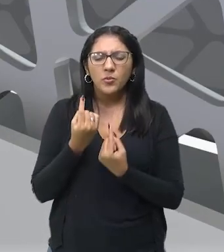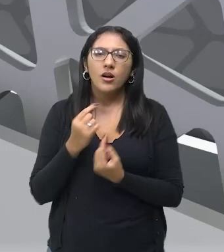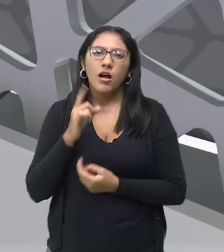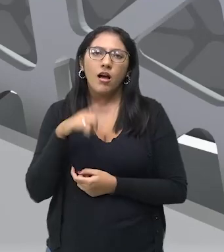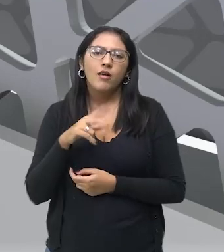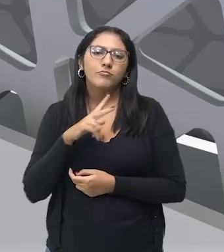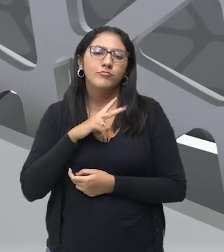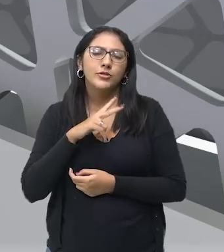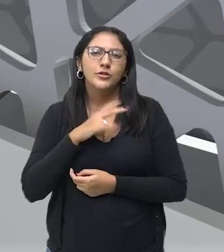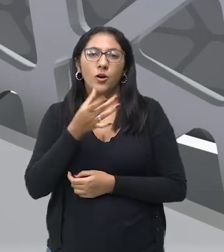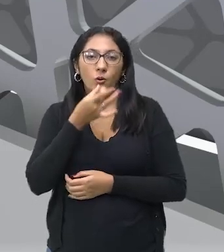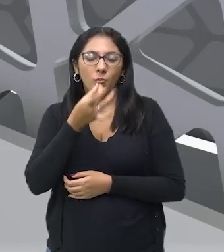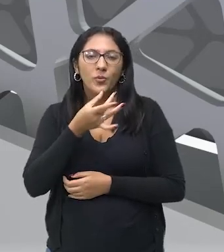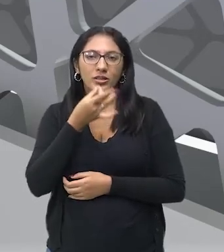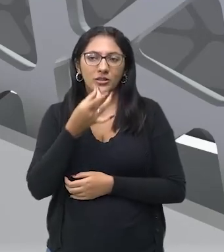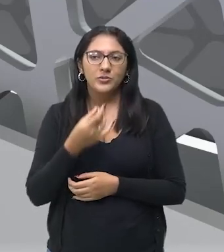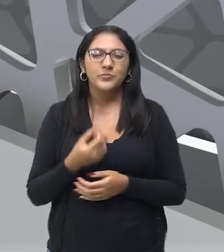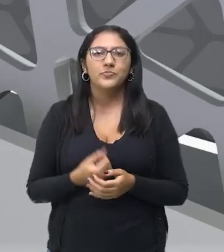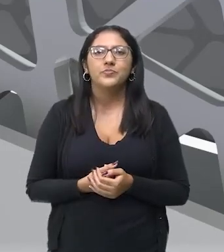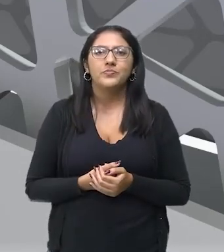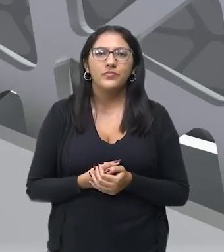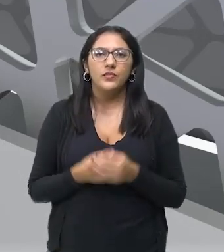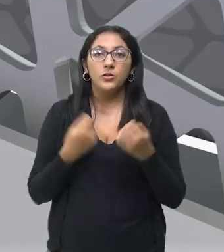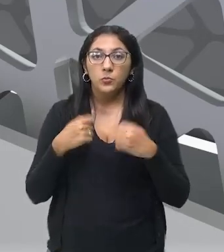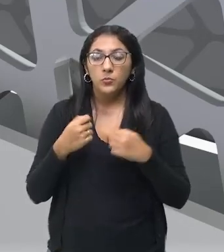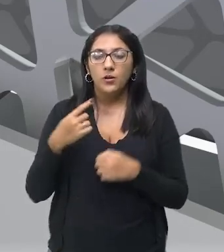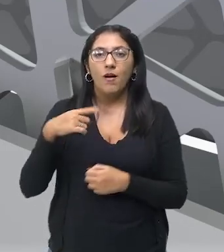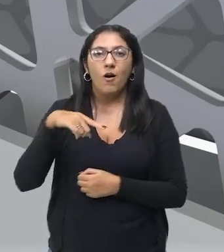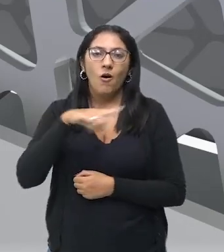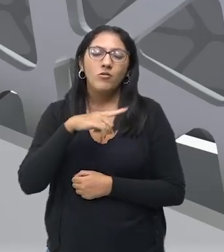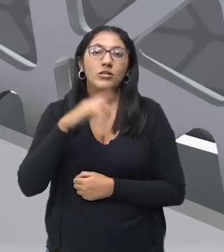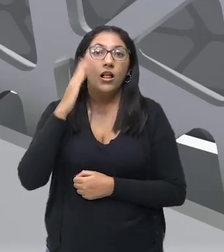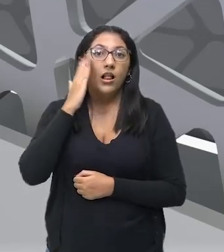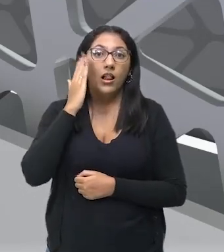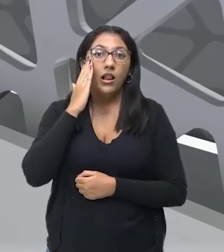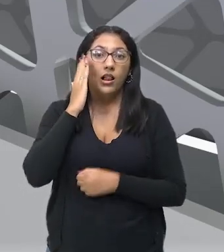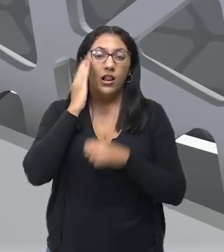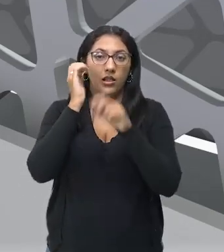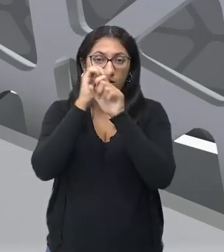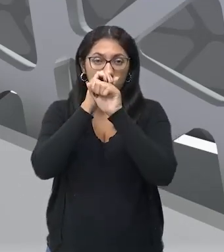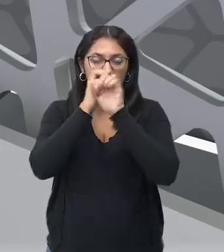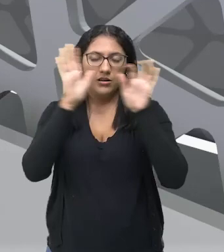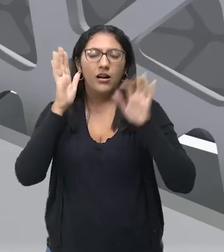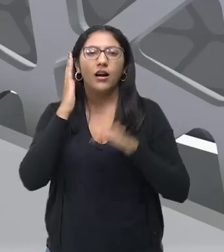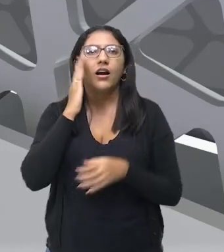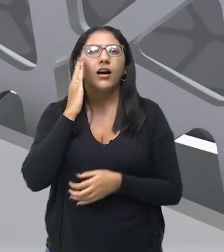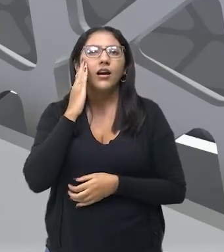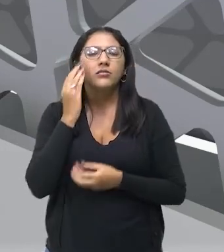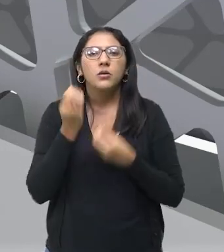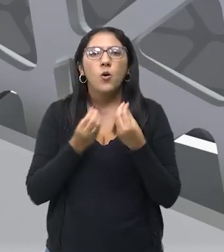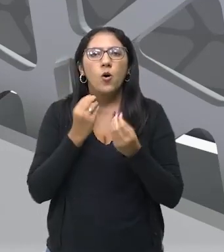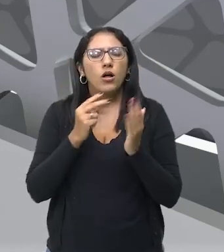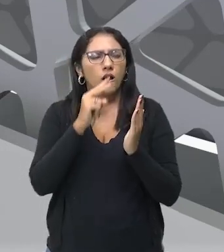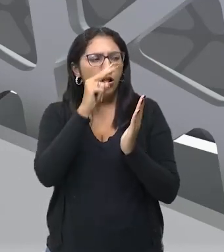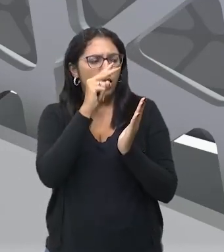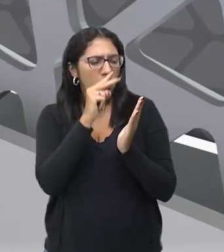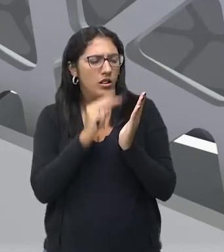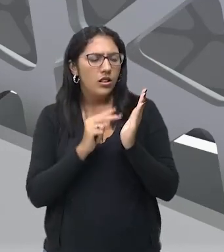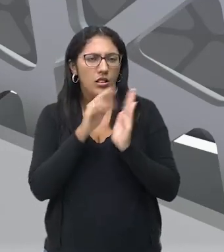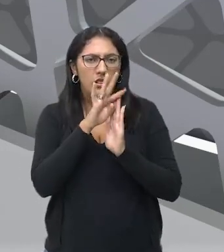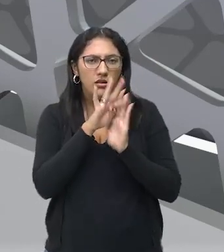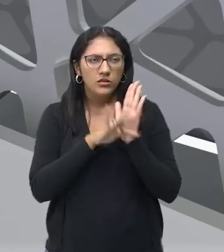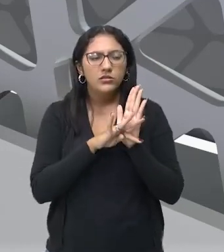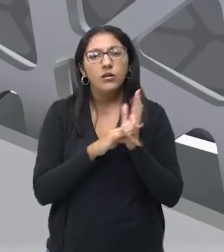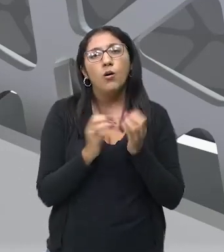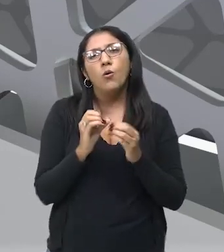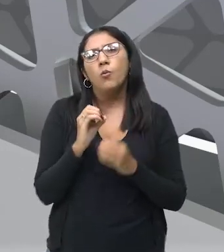é de novo uma opinião. E aí o que tem que ficar claro para nós, a partir do momento em que estivermos lendo um texto